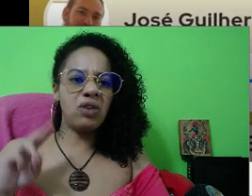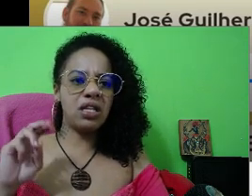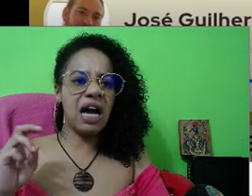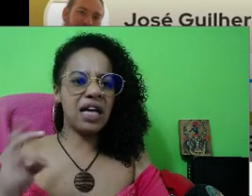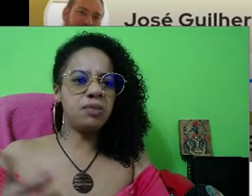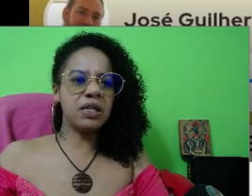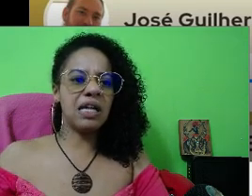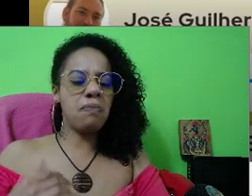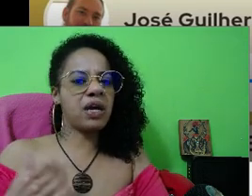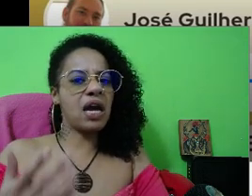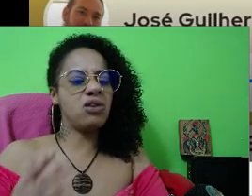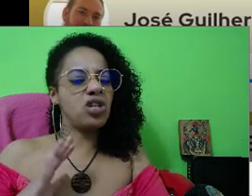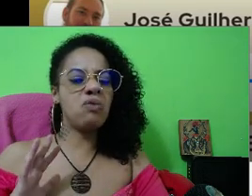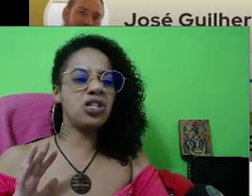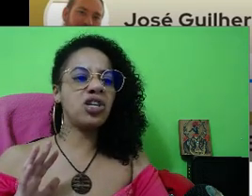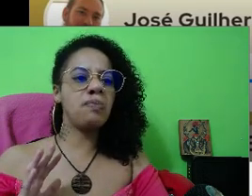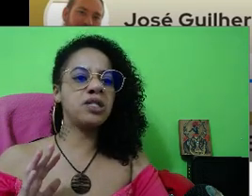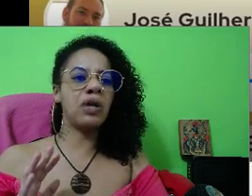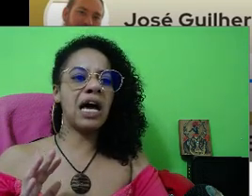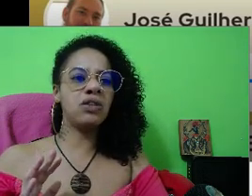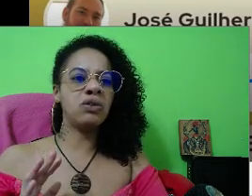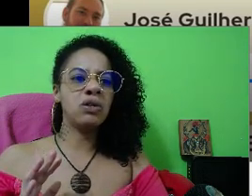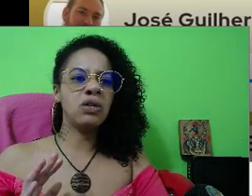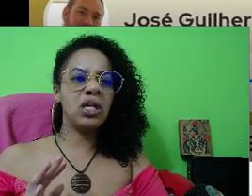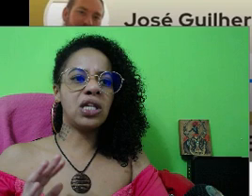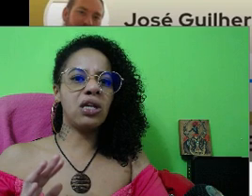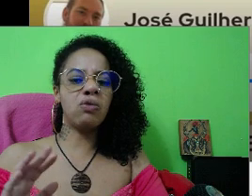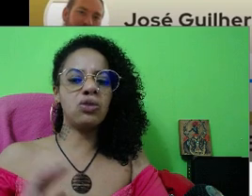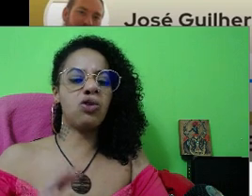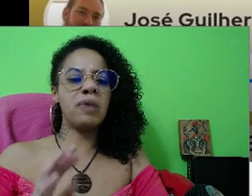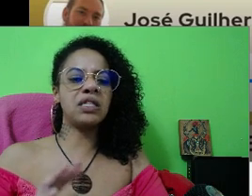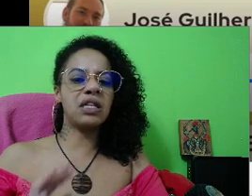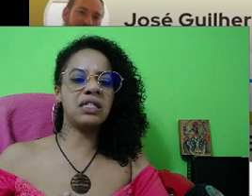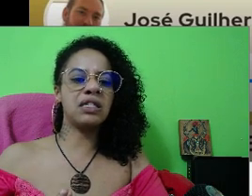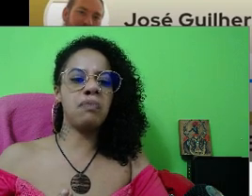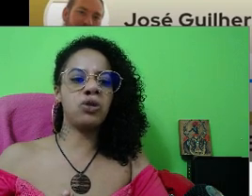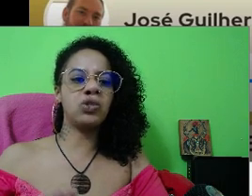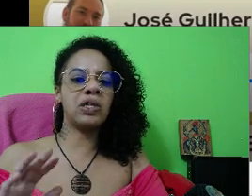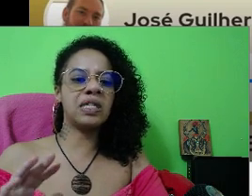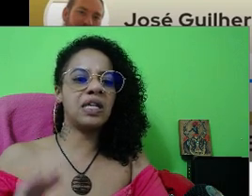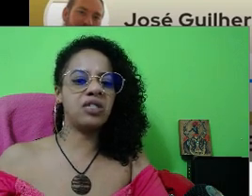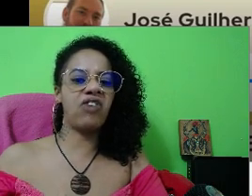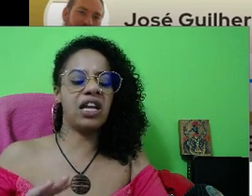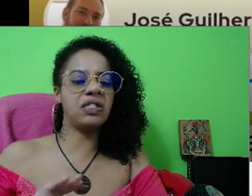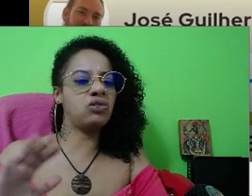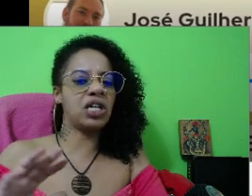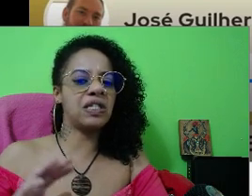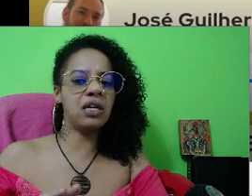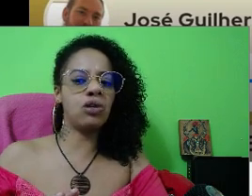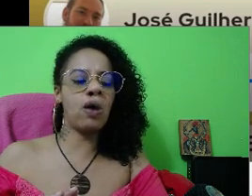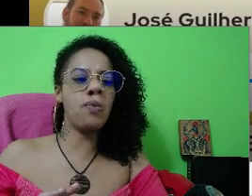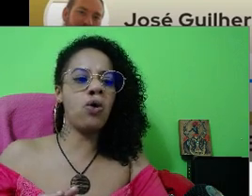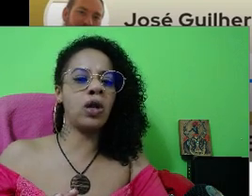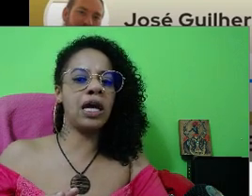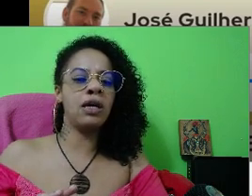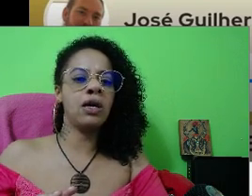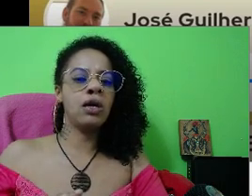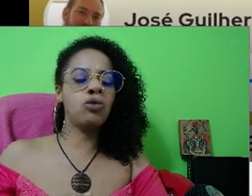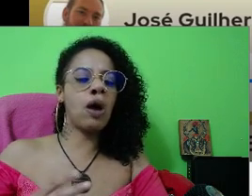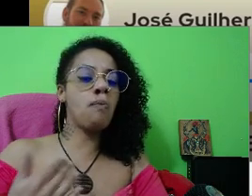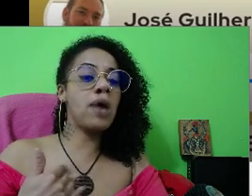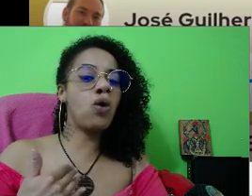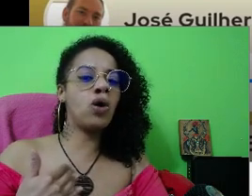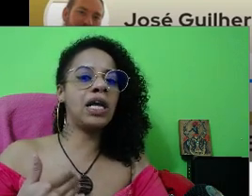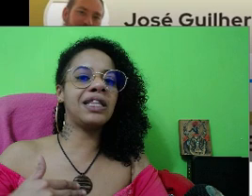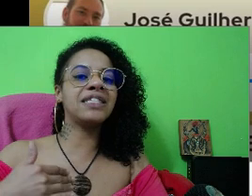mesmo lado entre aspas né porque aí eu já não acho que é o mesmo lado entendeu quando começa a ter essas reproduções essas falas eu já sei que não é o meu rolê